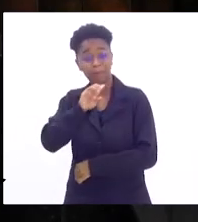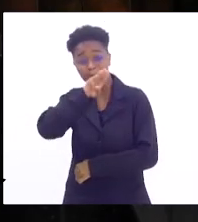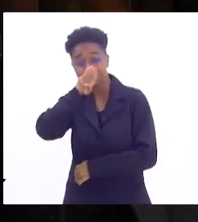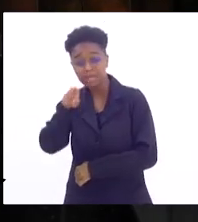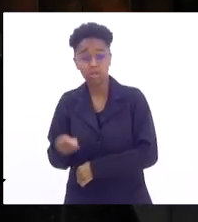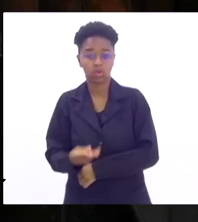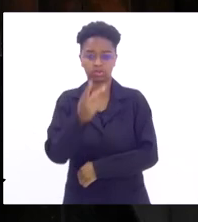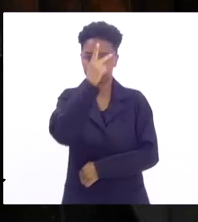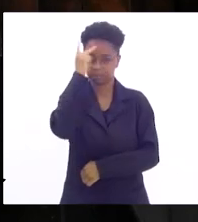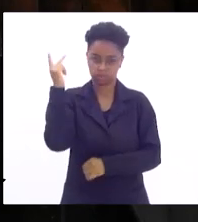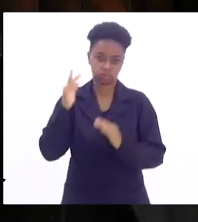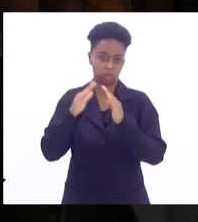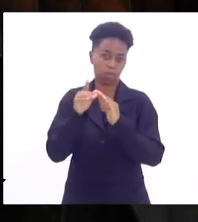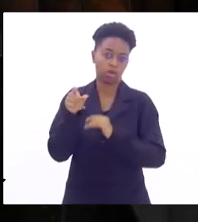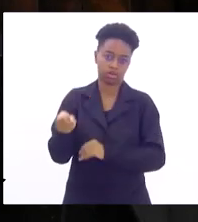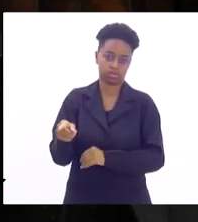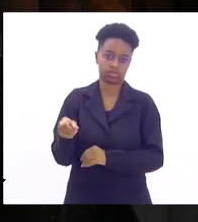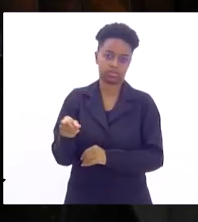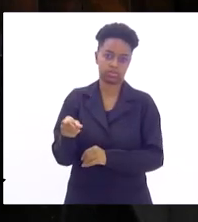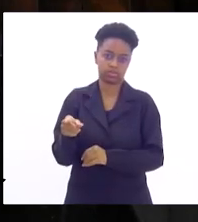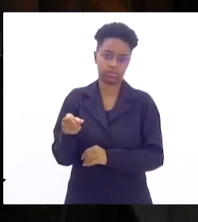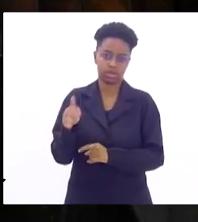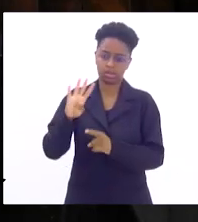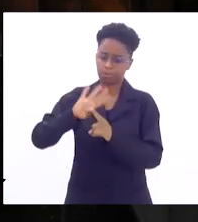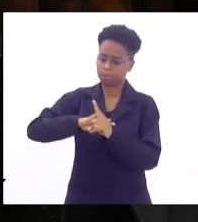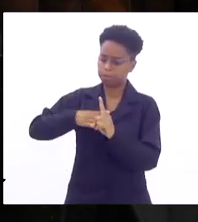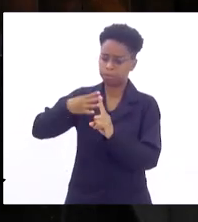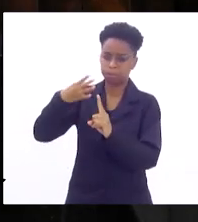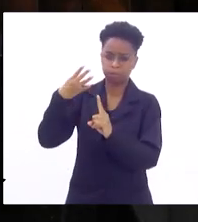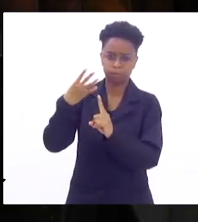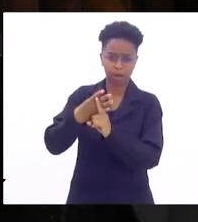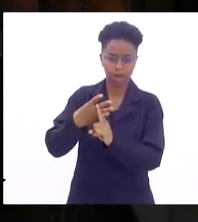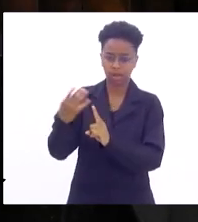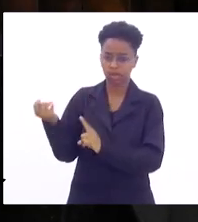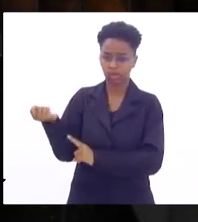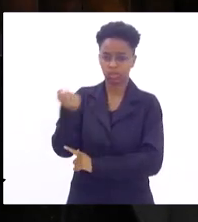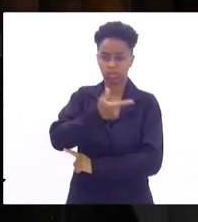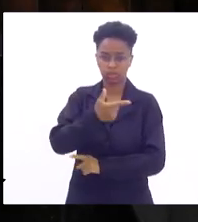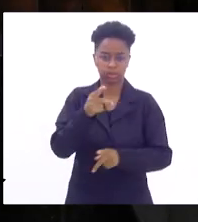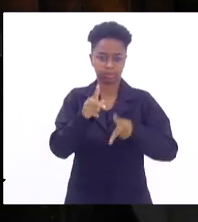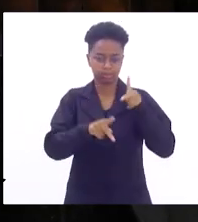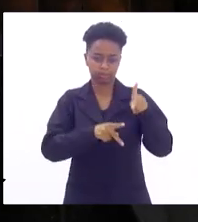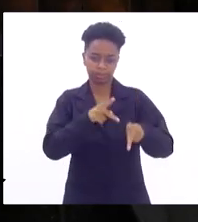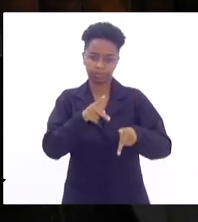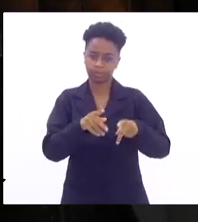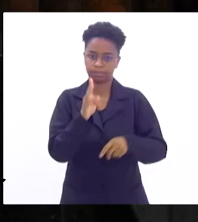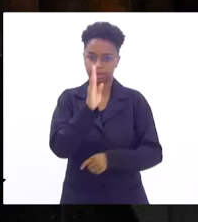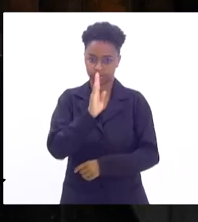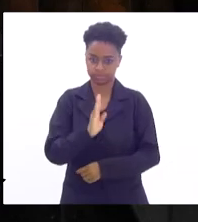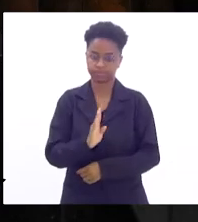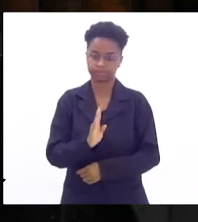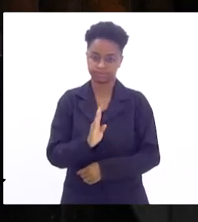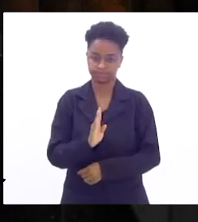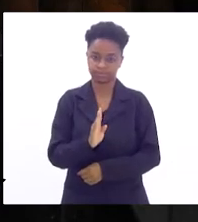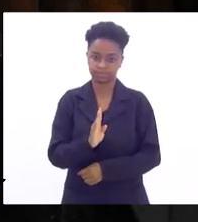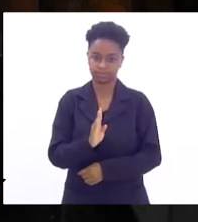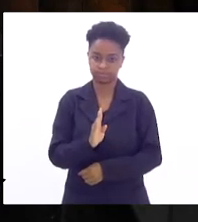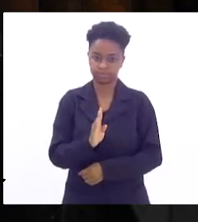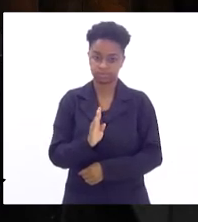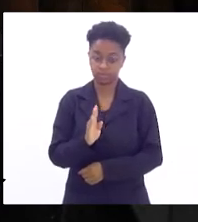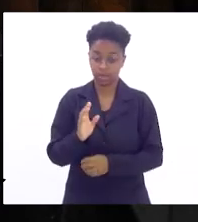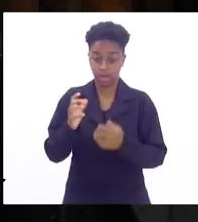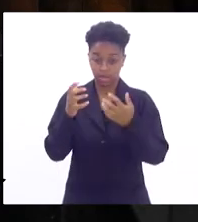habitantes quatro vezes a população brasileira os Estados